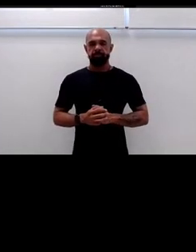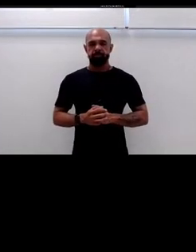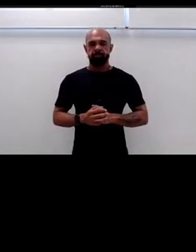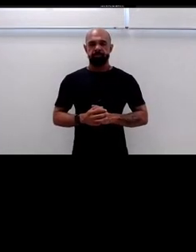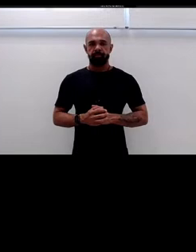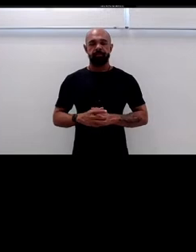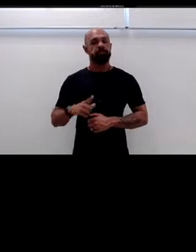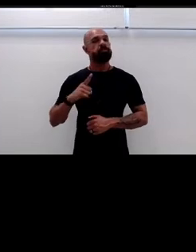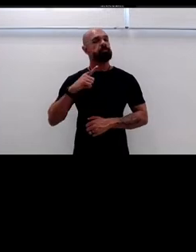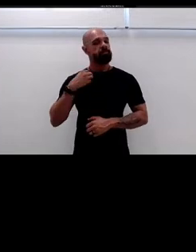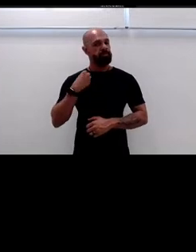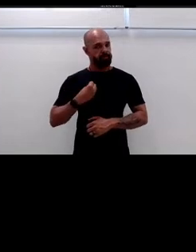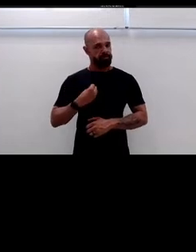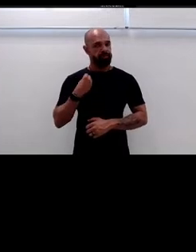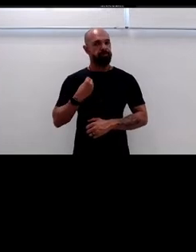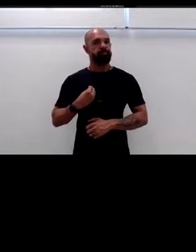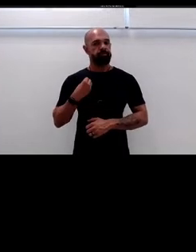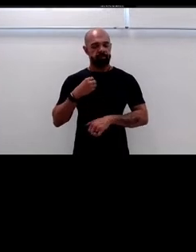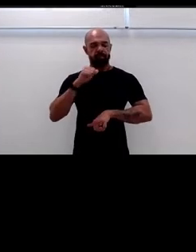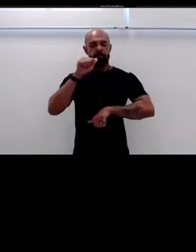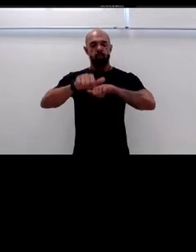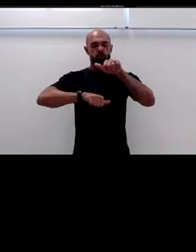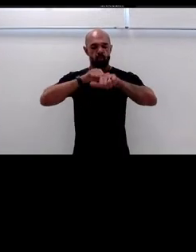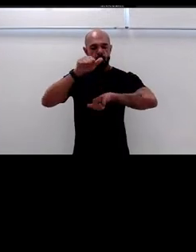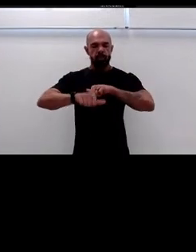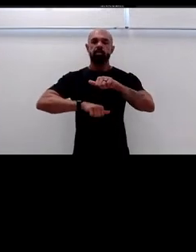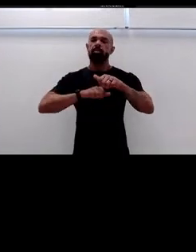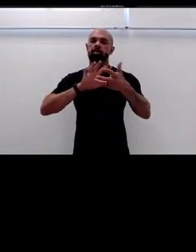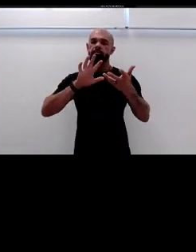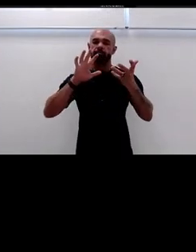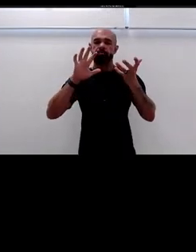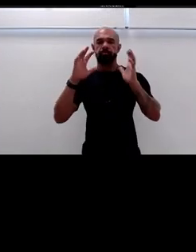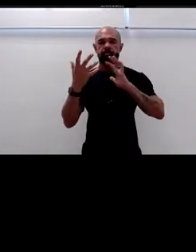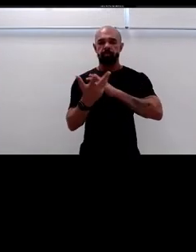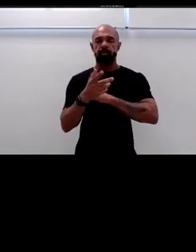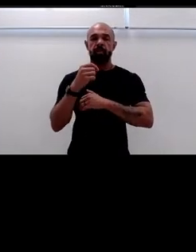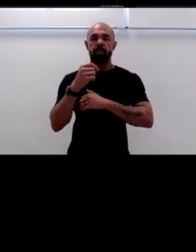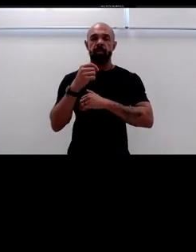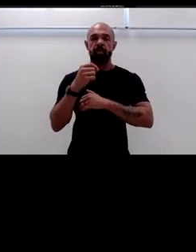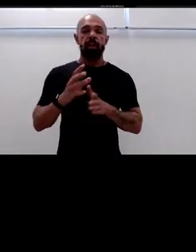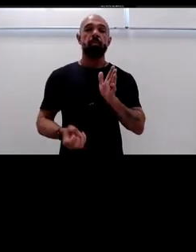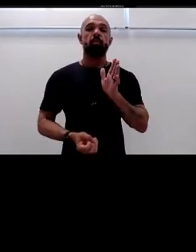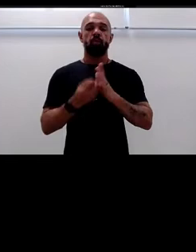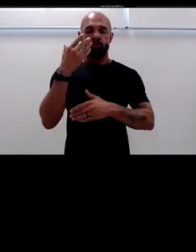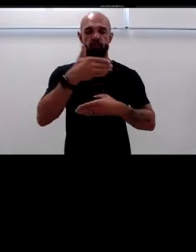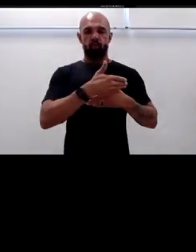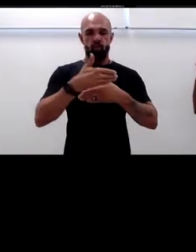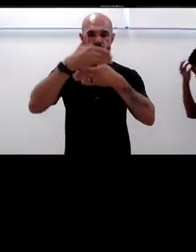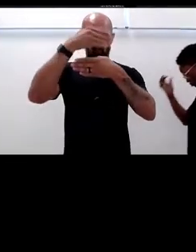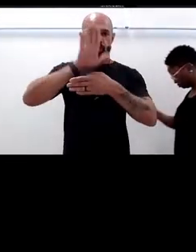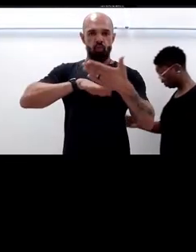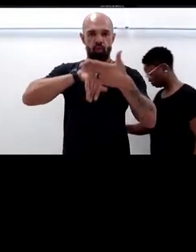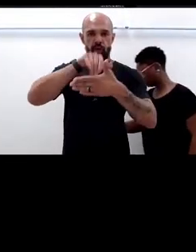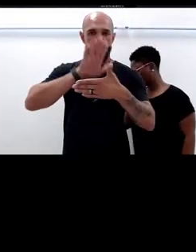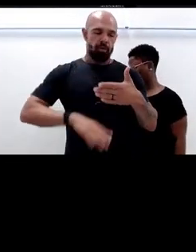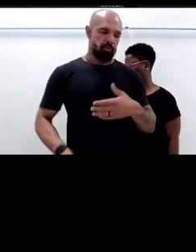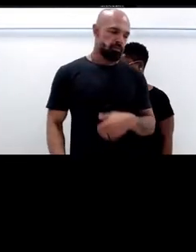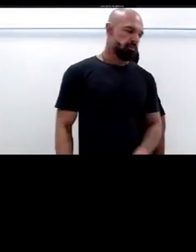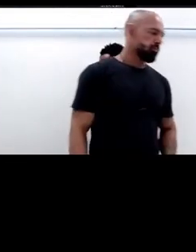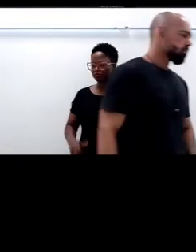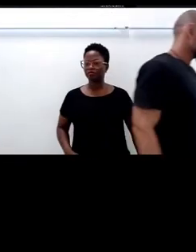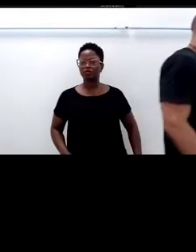Existe uma mudança substancial em quem produz o mural. É como se a capacidade de